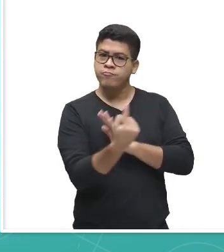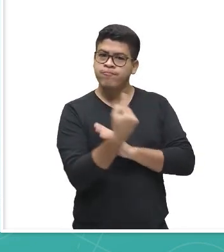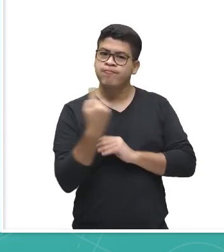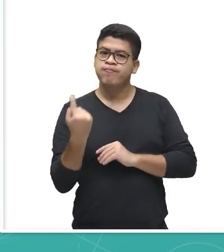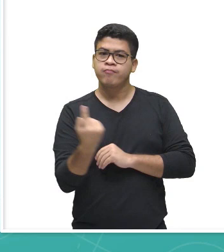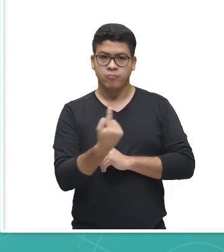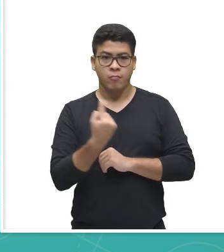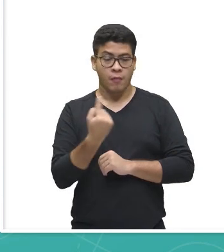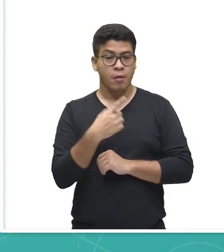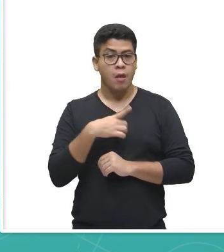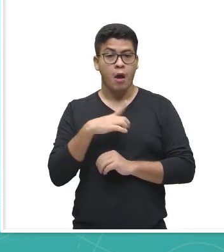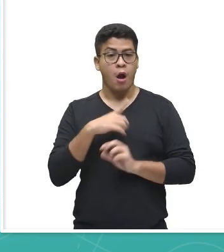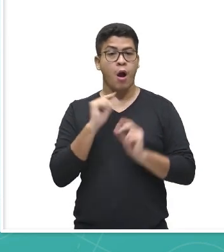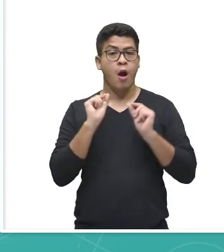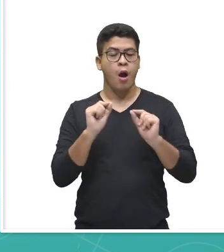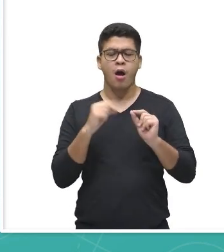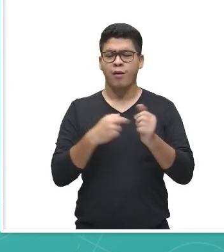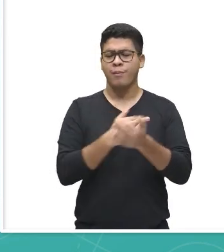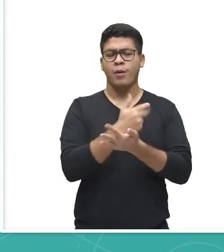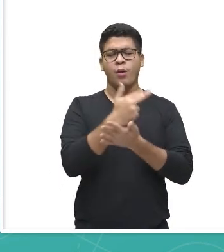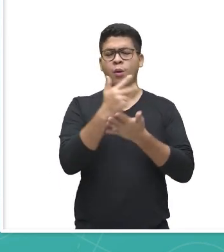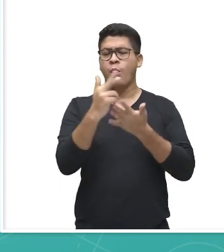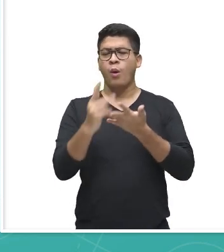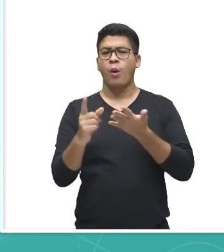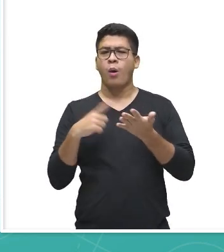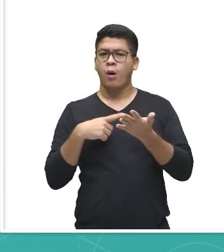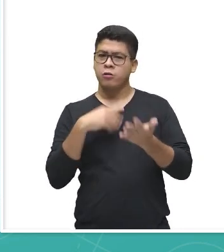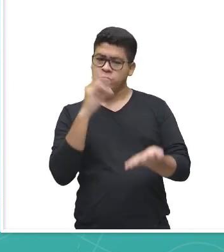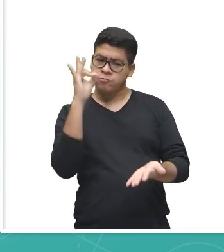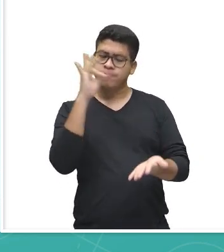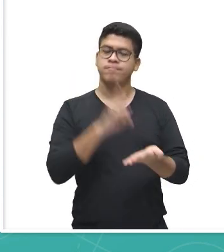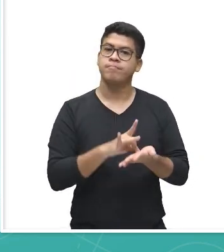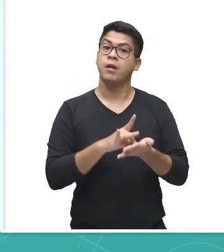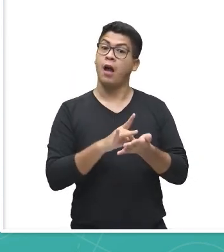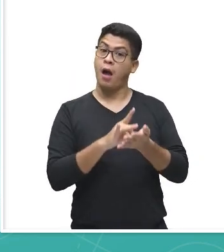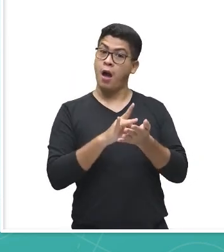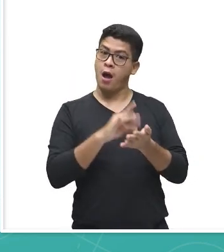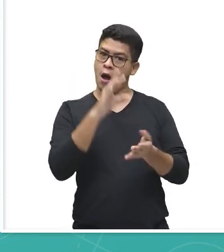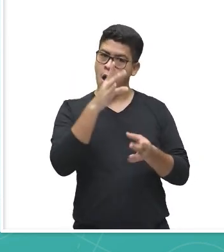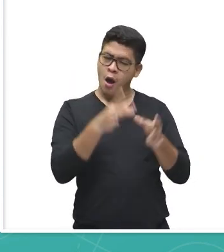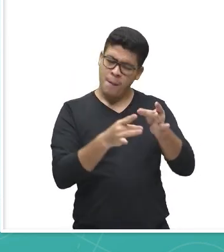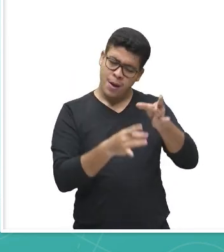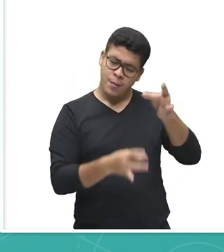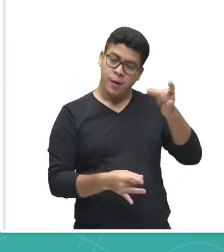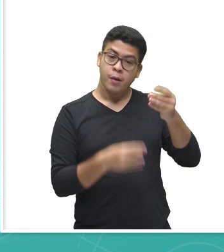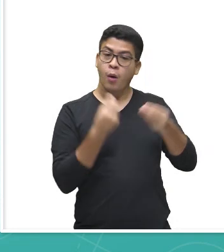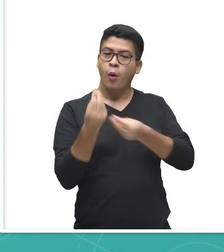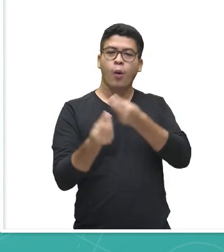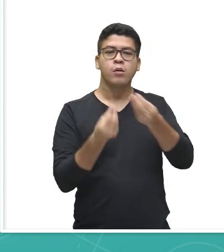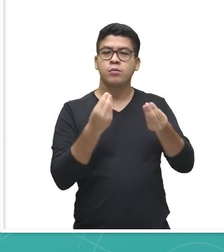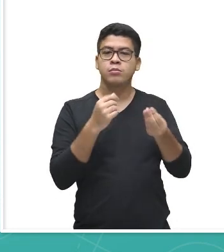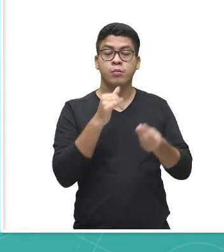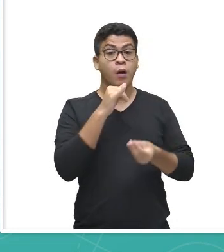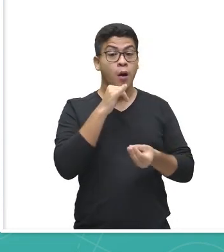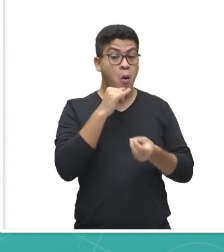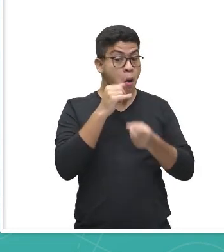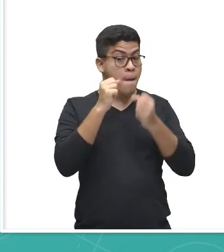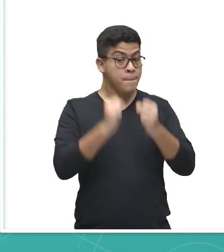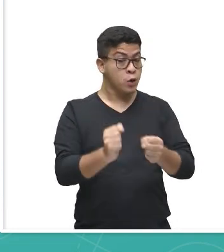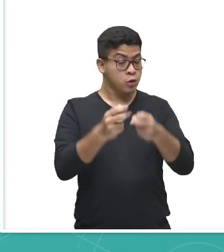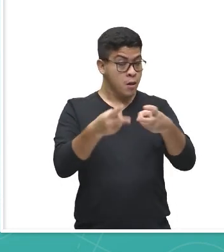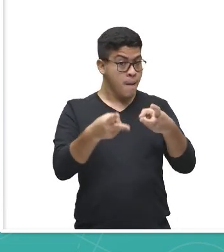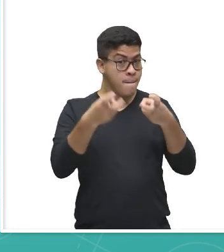individualmente diversas propriedades específicas. Quando tais características podem ser percebidas